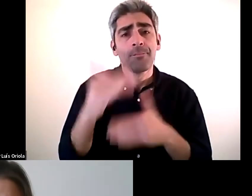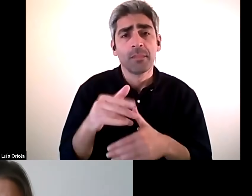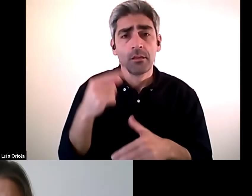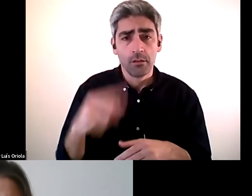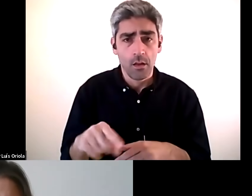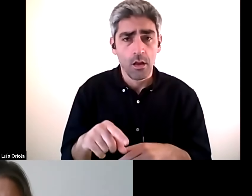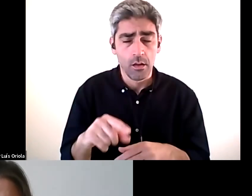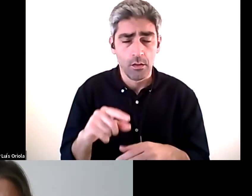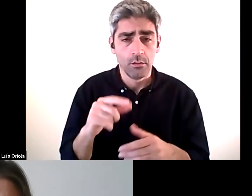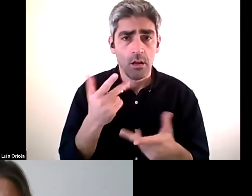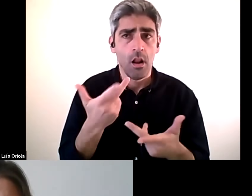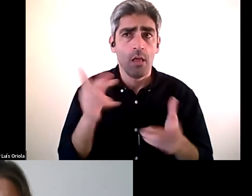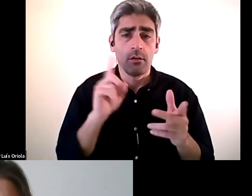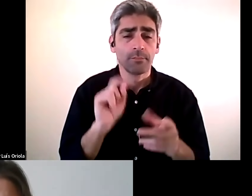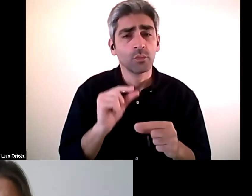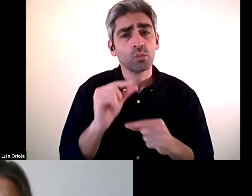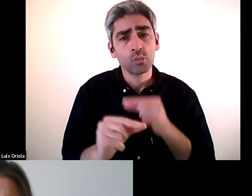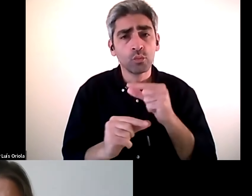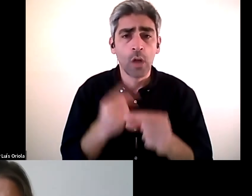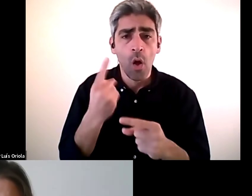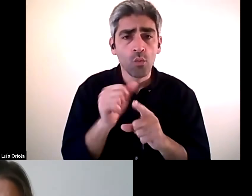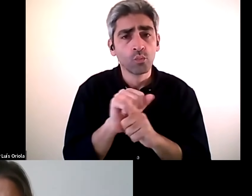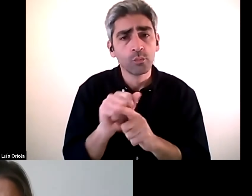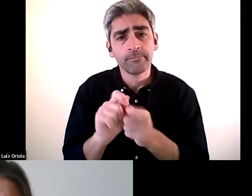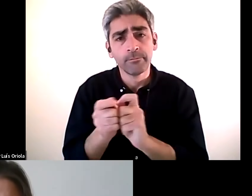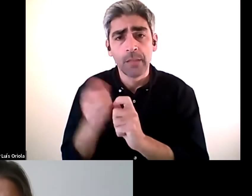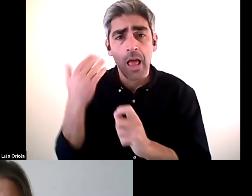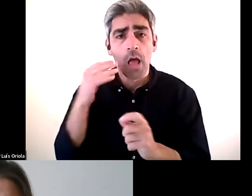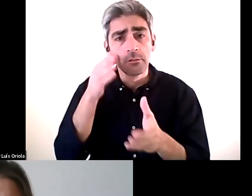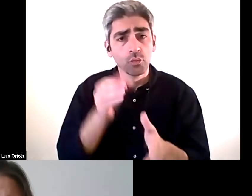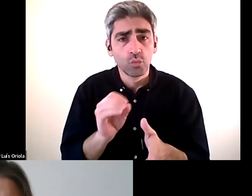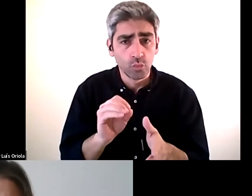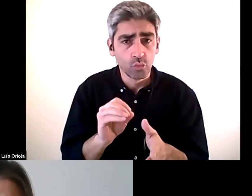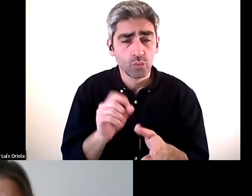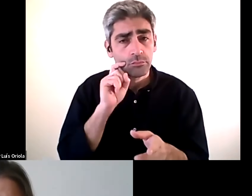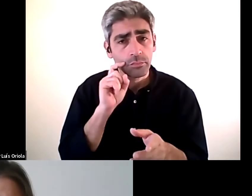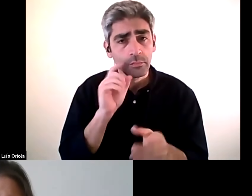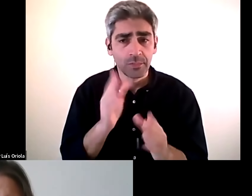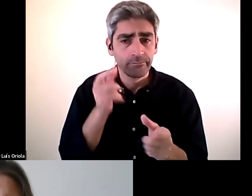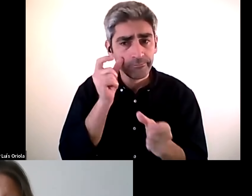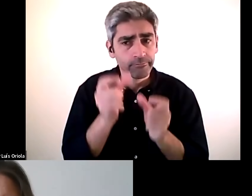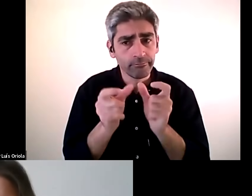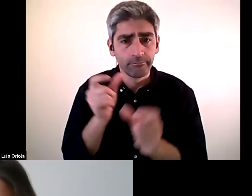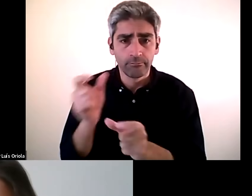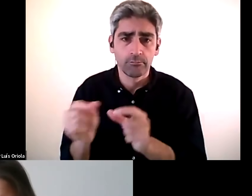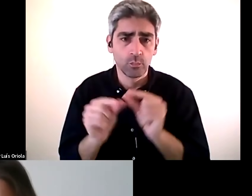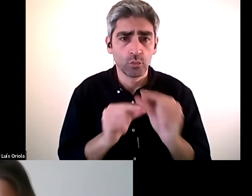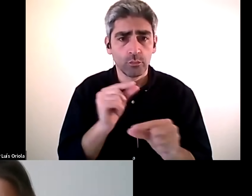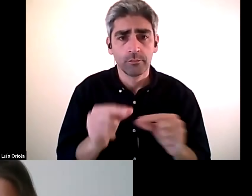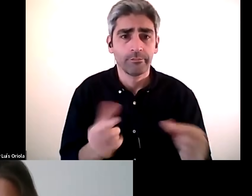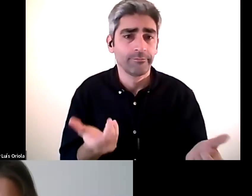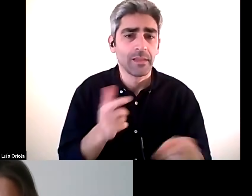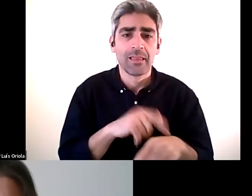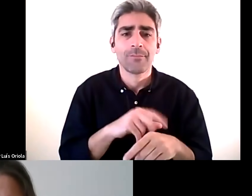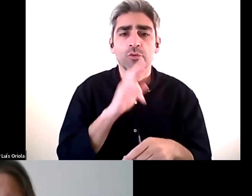que ser progressiva a atenção a alguns fatores que talvez antes não eram bem acautelados. Muito bem. Não vamos